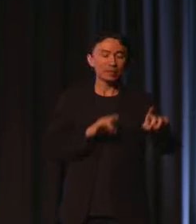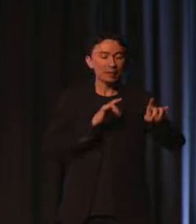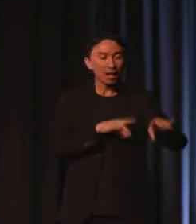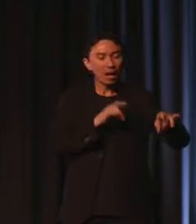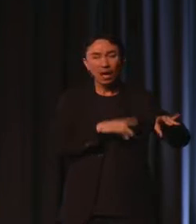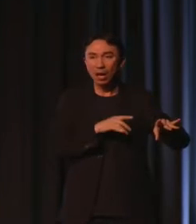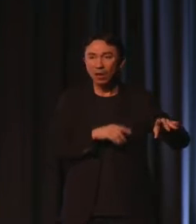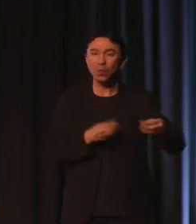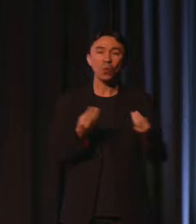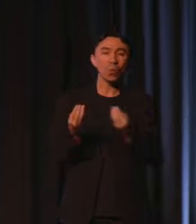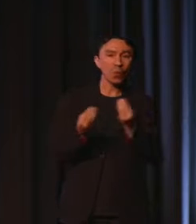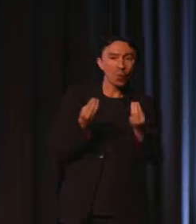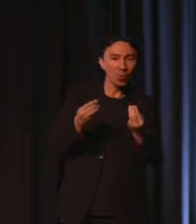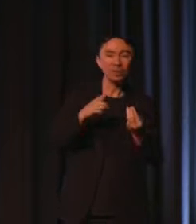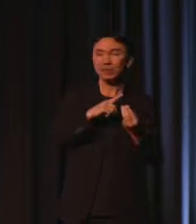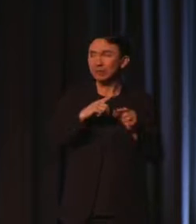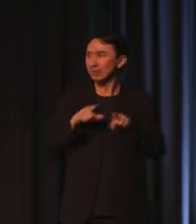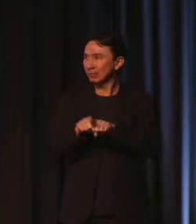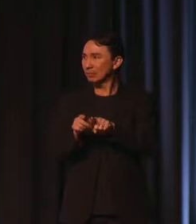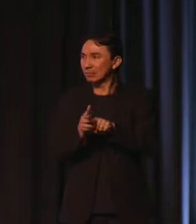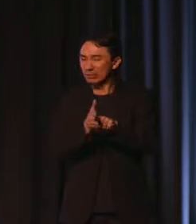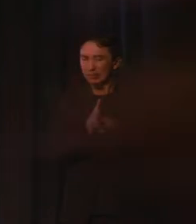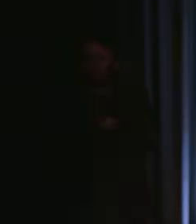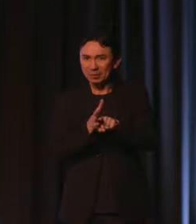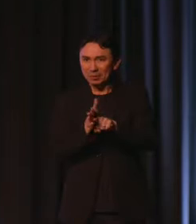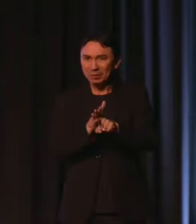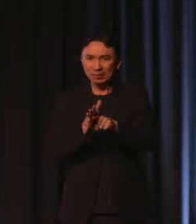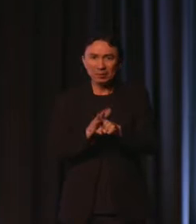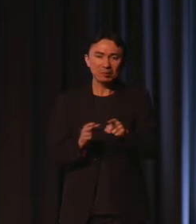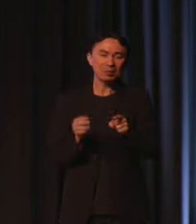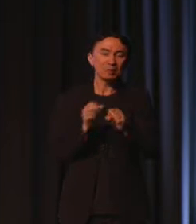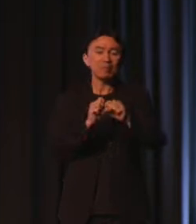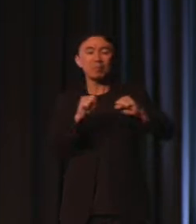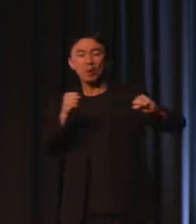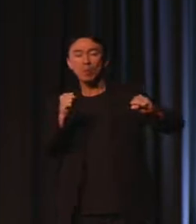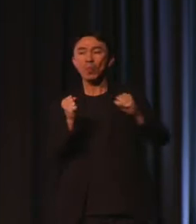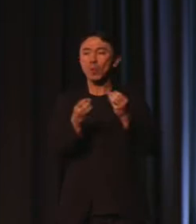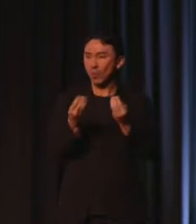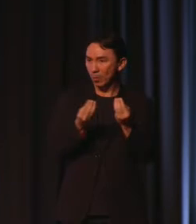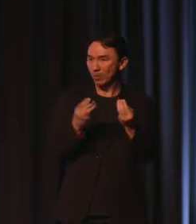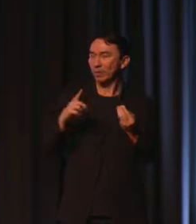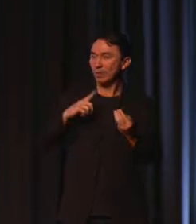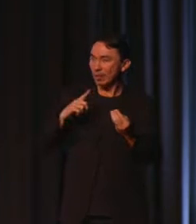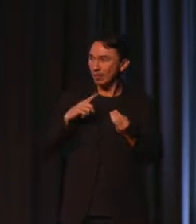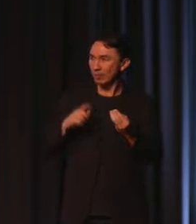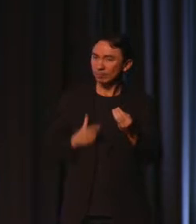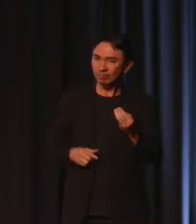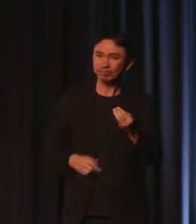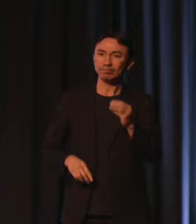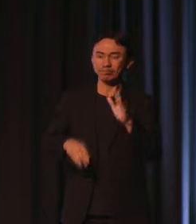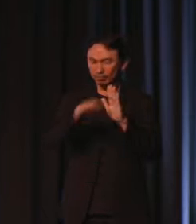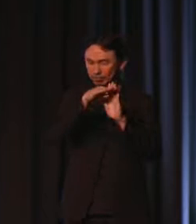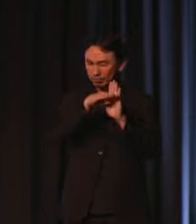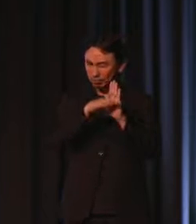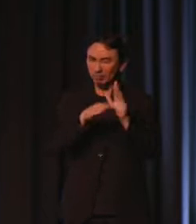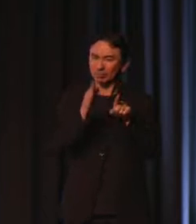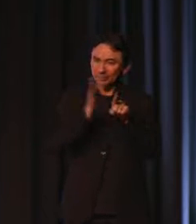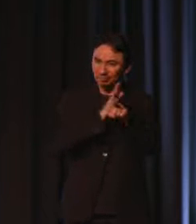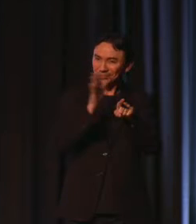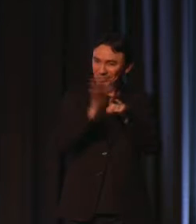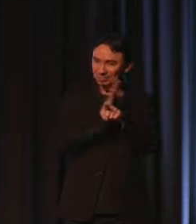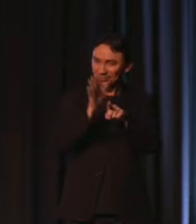e o tamanho da amostra que foi realizada. Então, era um questionário estruturado ali online. Ele foi feito exclusivamente